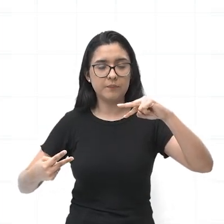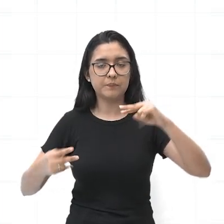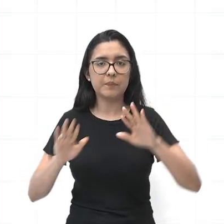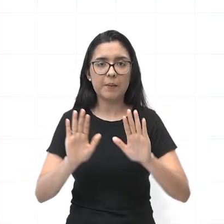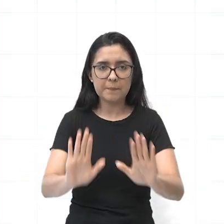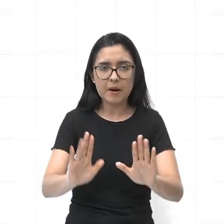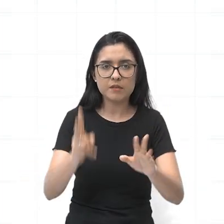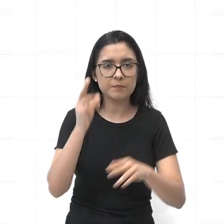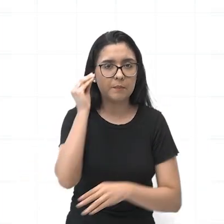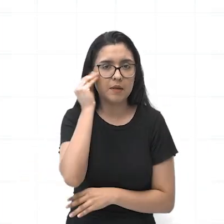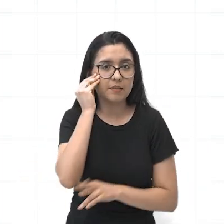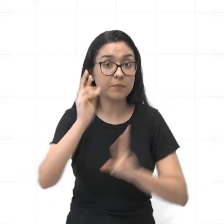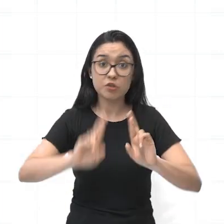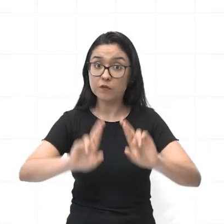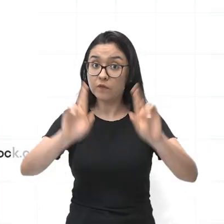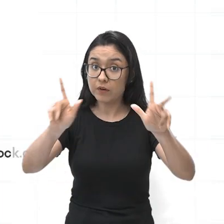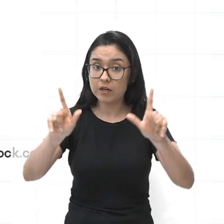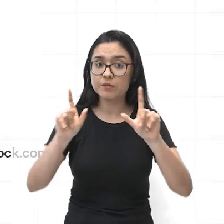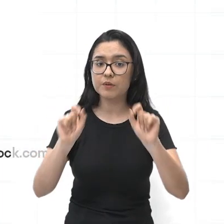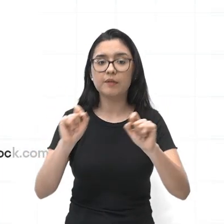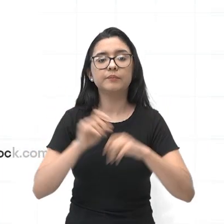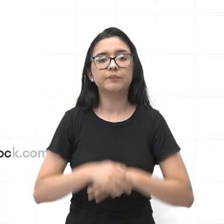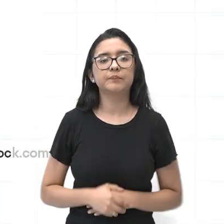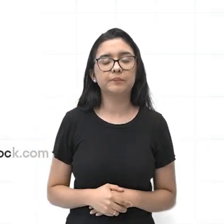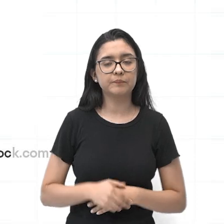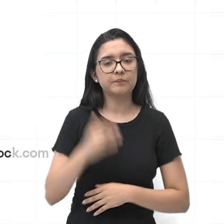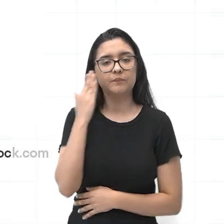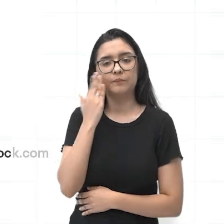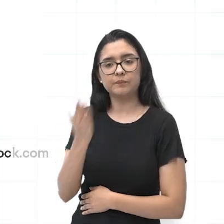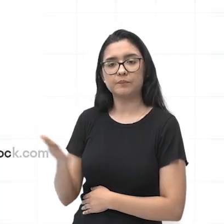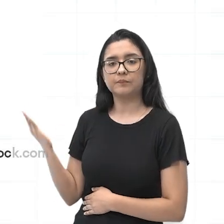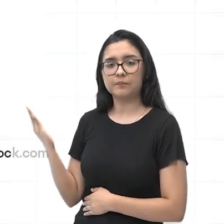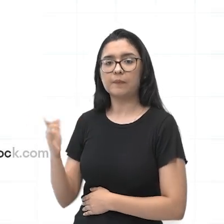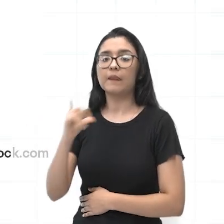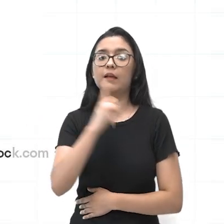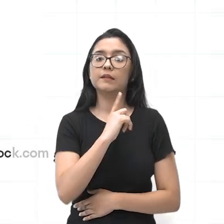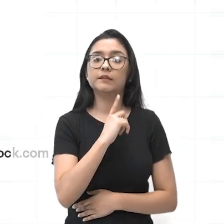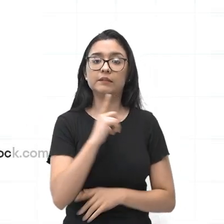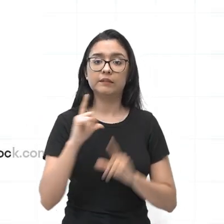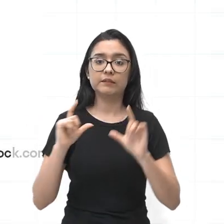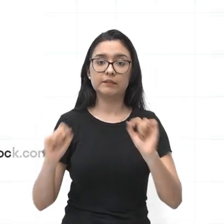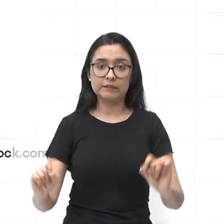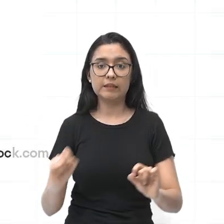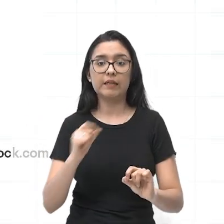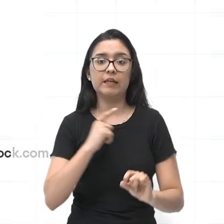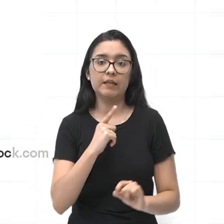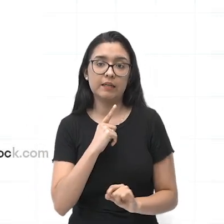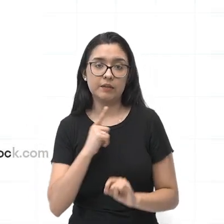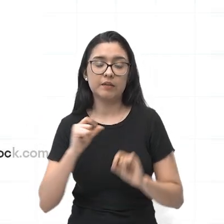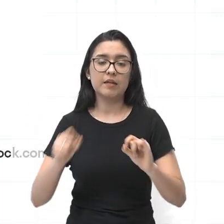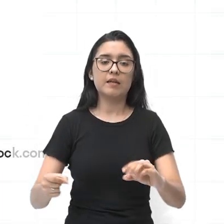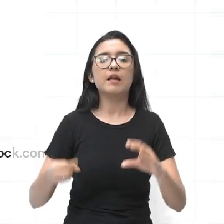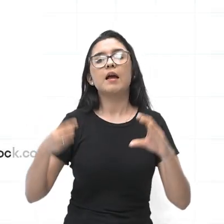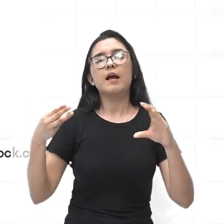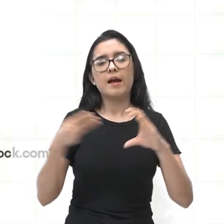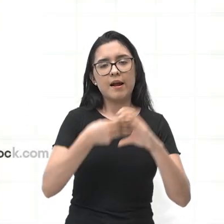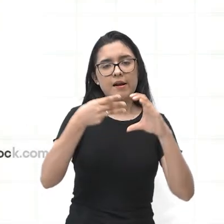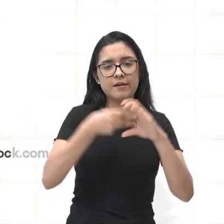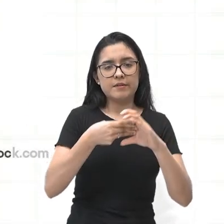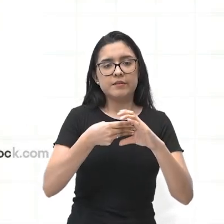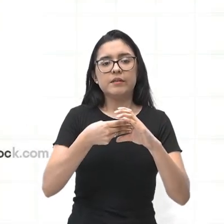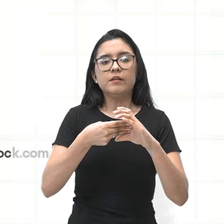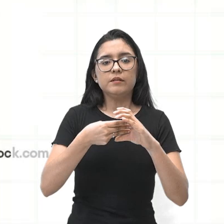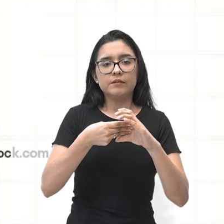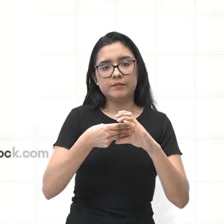observem aqui a diferença. Nós vamos ter a célula